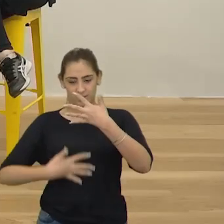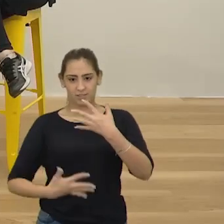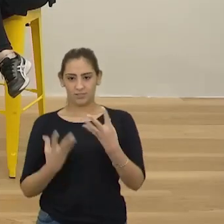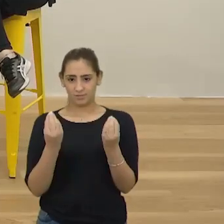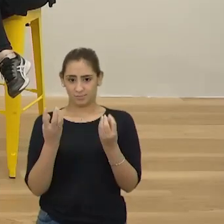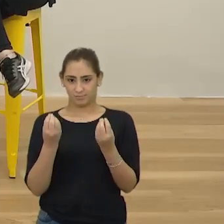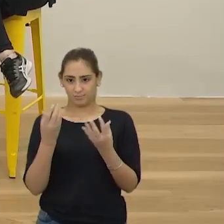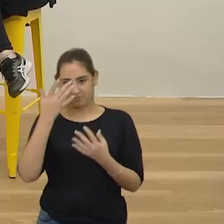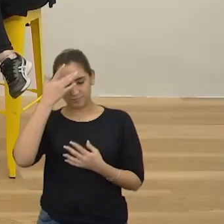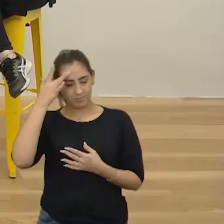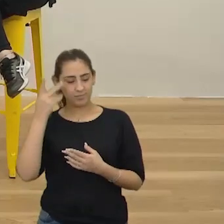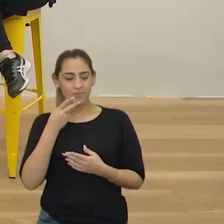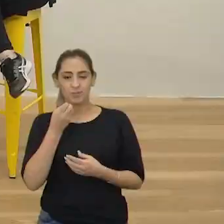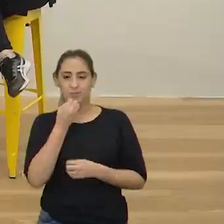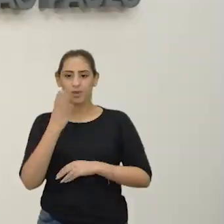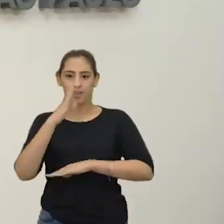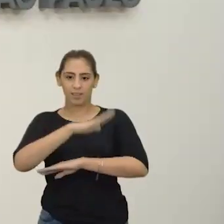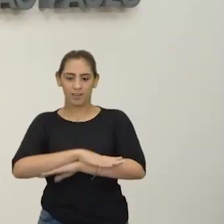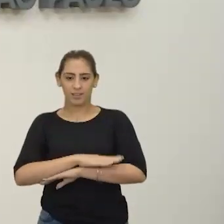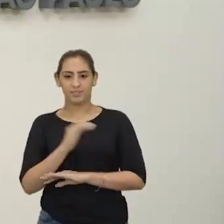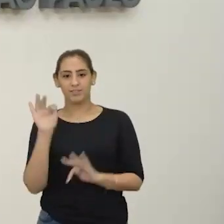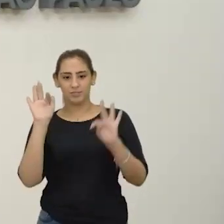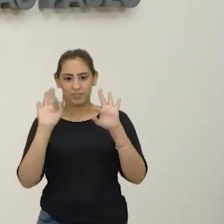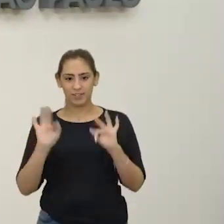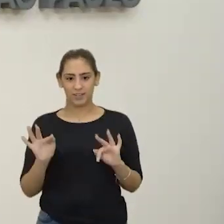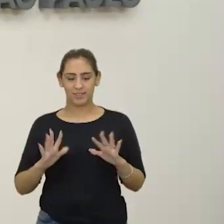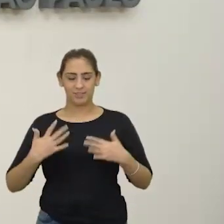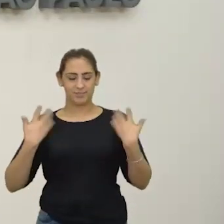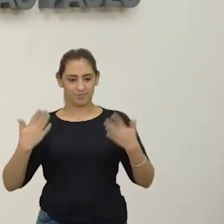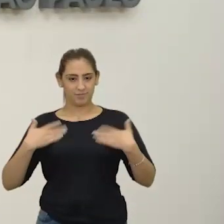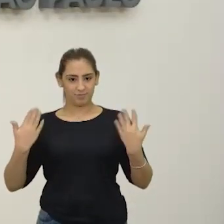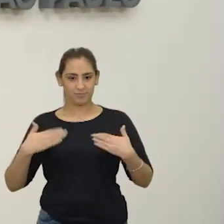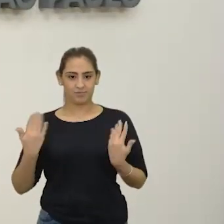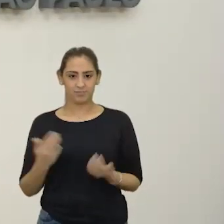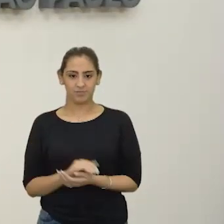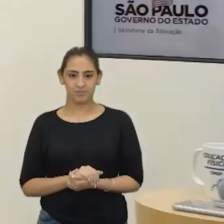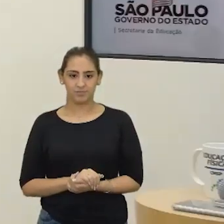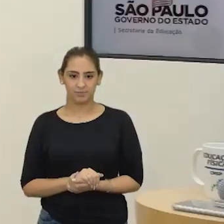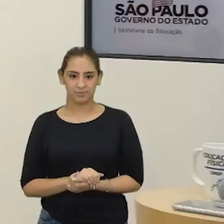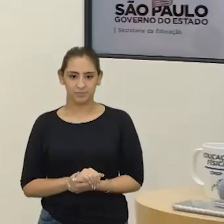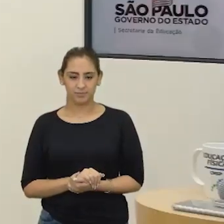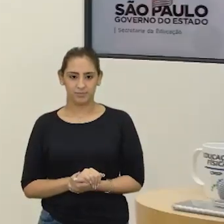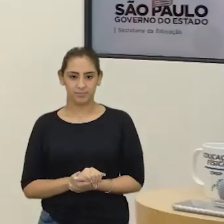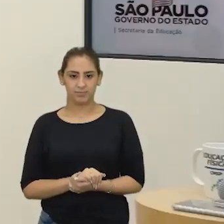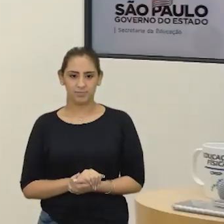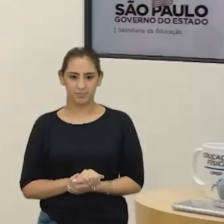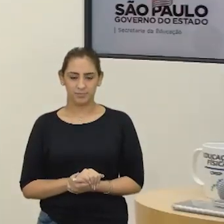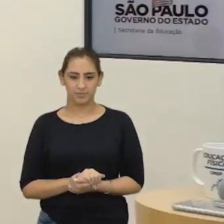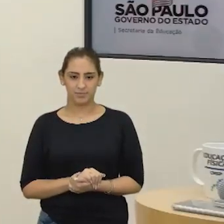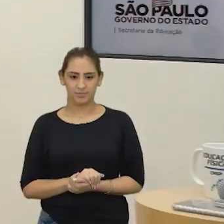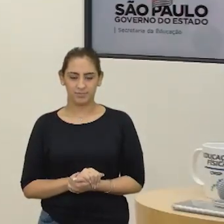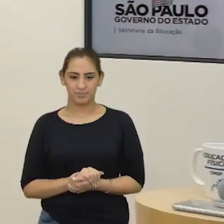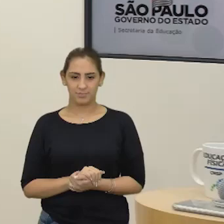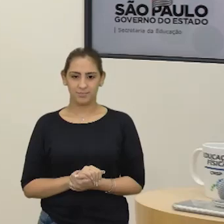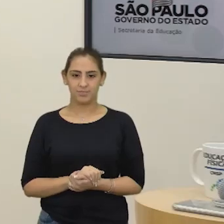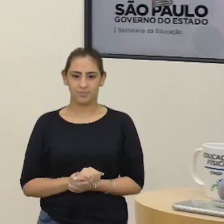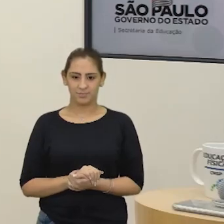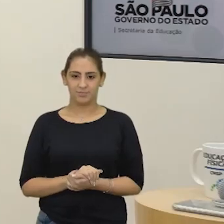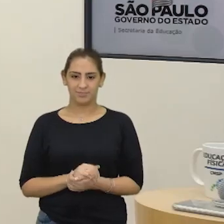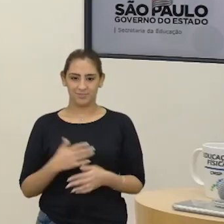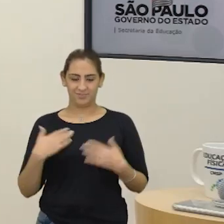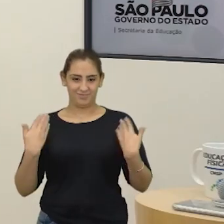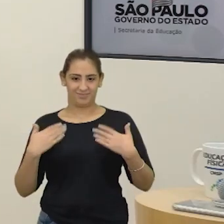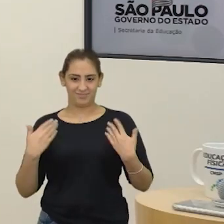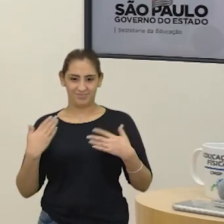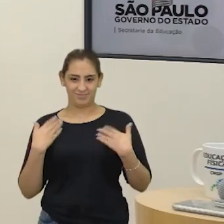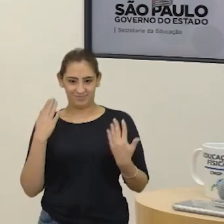todo mundo falando boa tarde, feliz e contente. É isso mesmo. Então, aula de... Opa, eu olho ali Mas aqui, cuidado. tô contente,